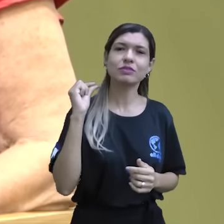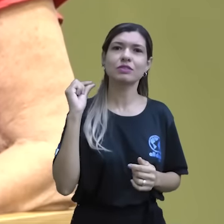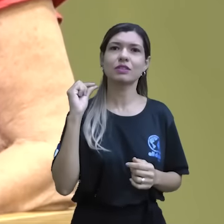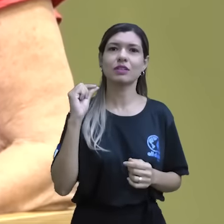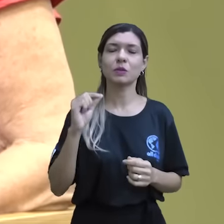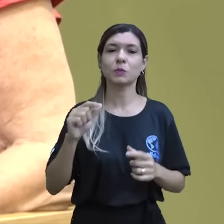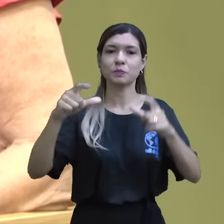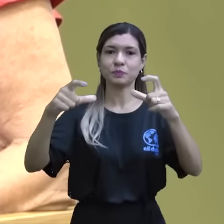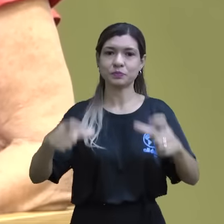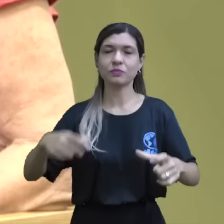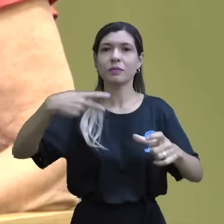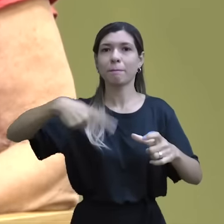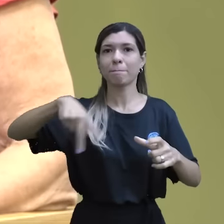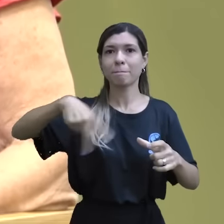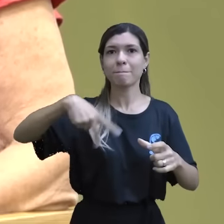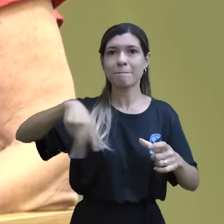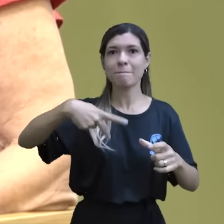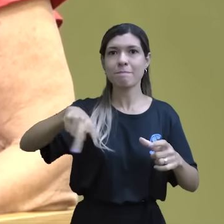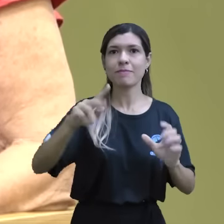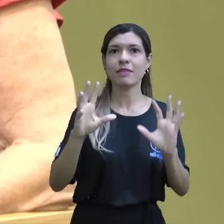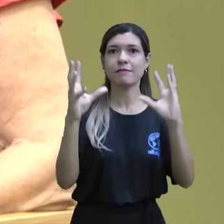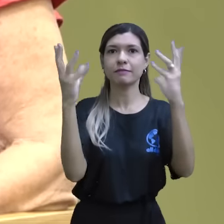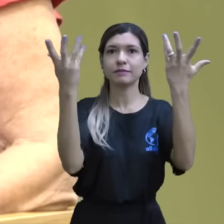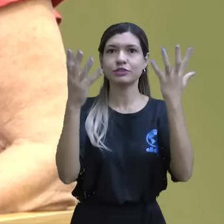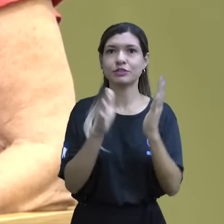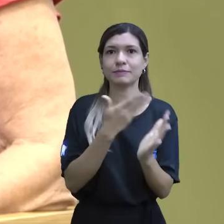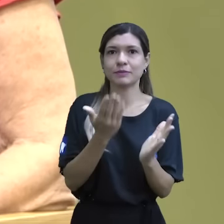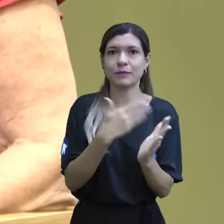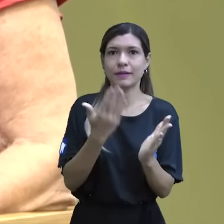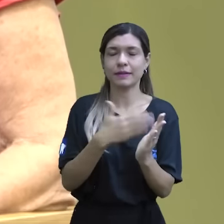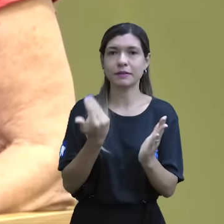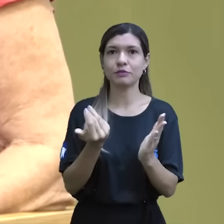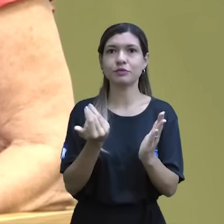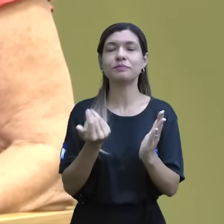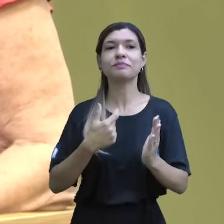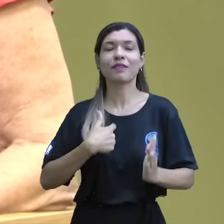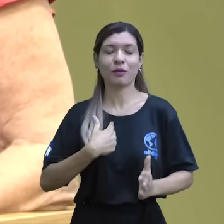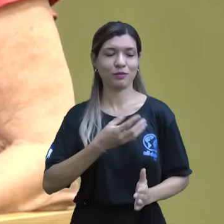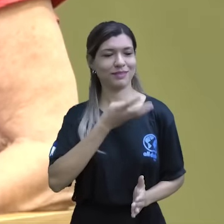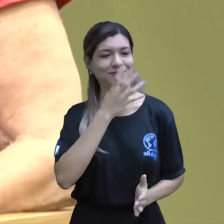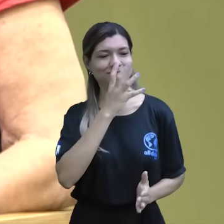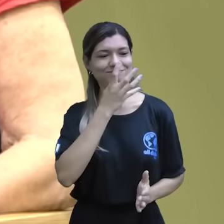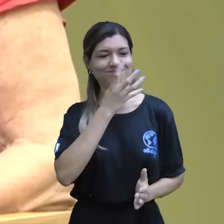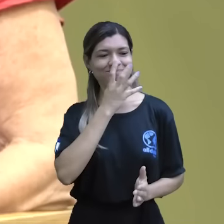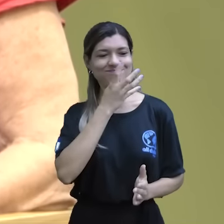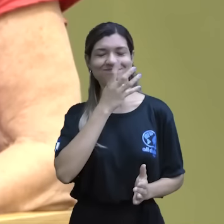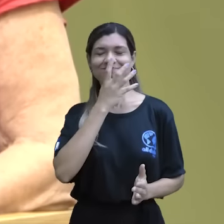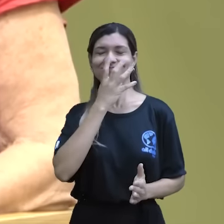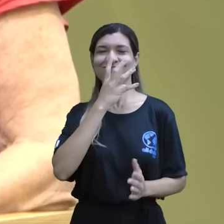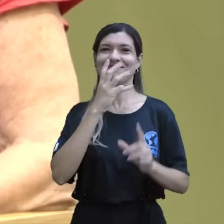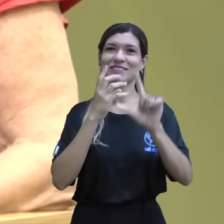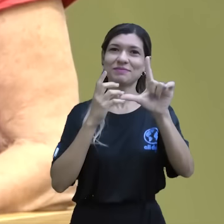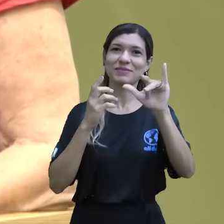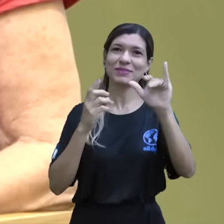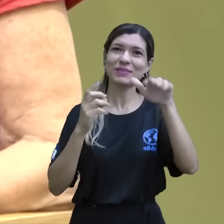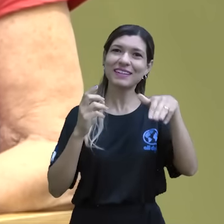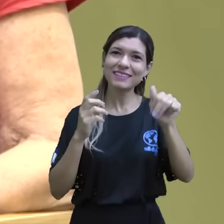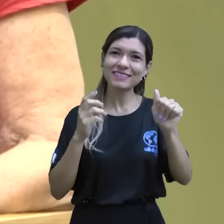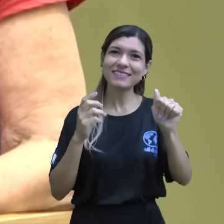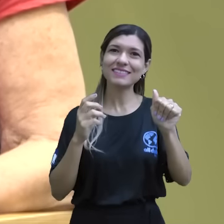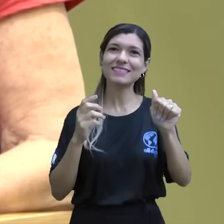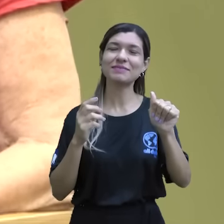do Chico Barbosa, aí sai a biografia da Lília, iluminando muitas outras coisas,